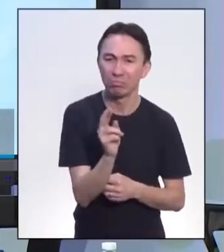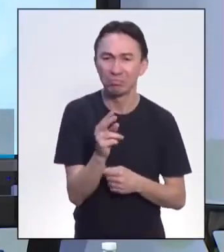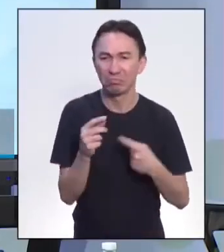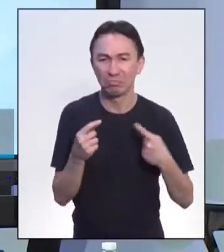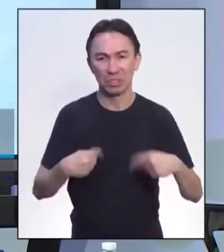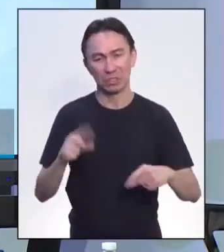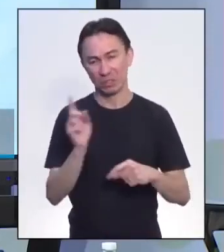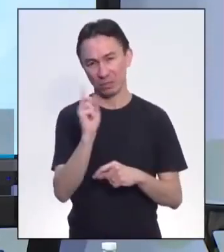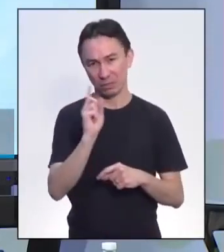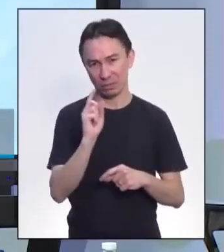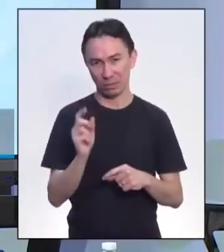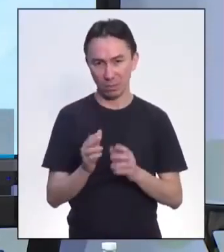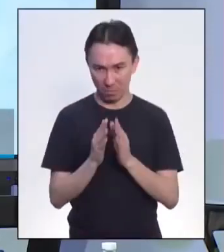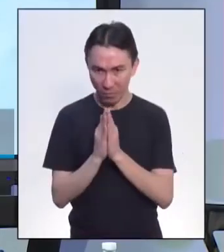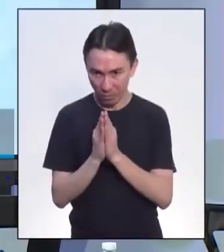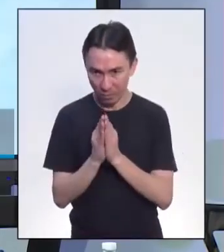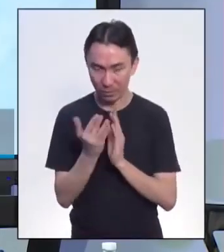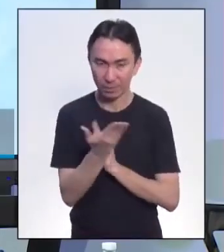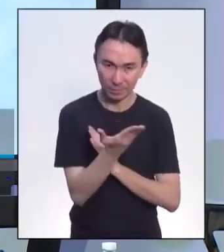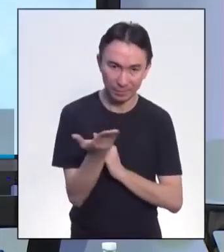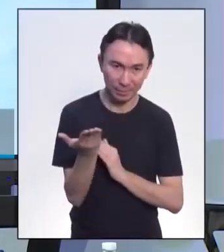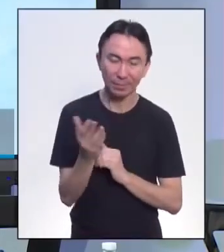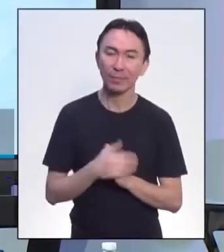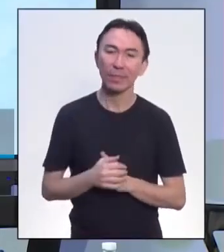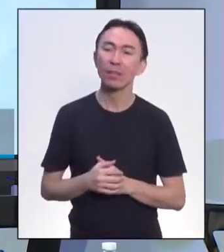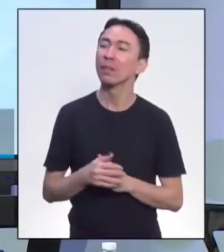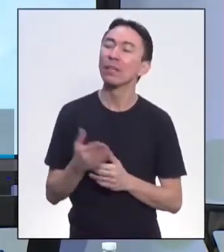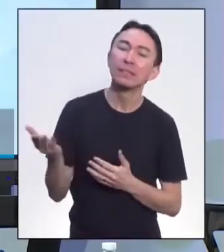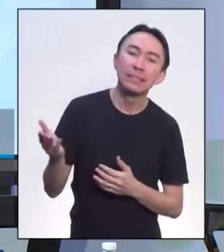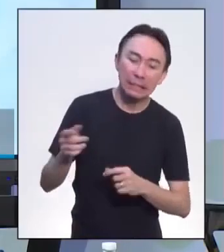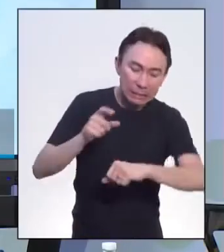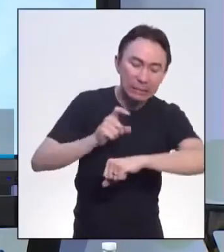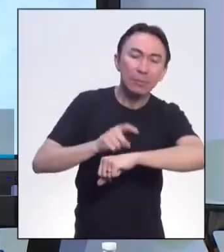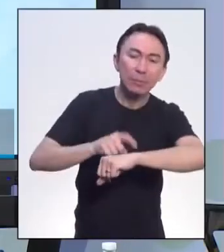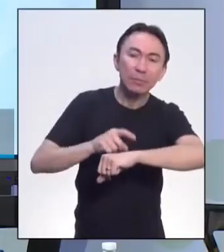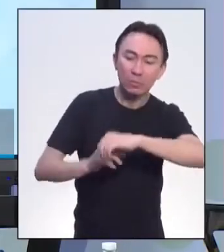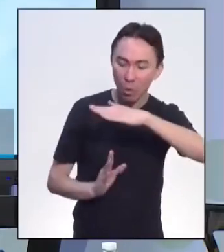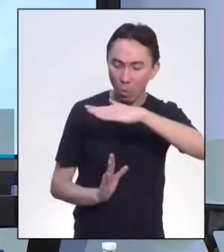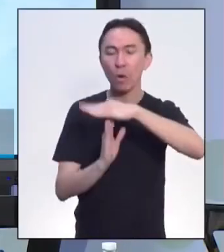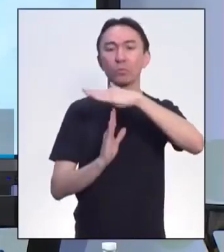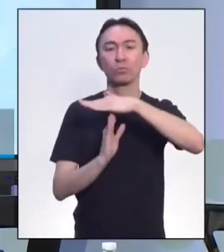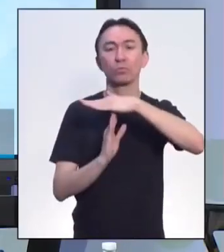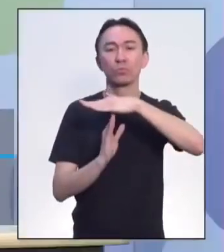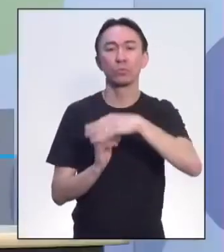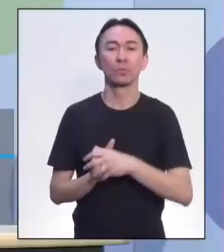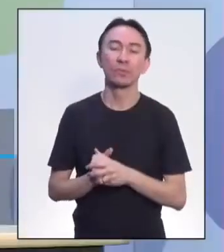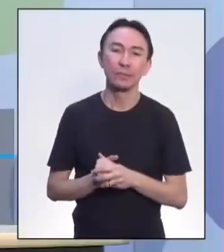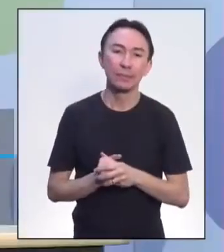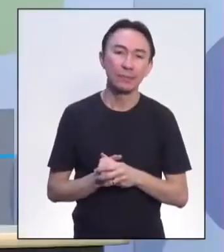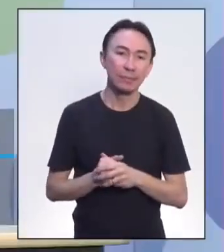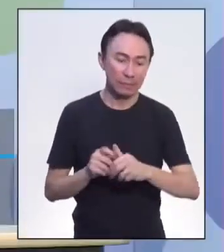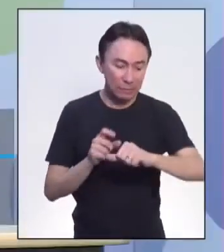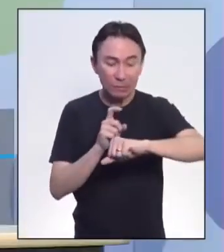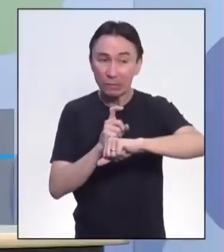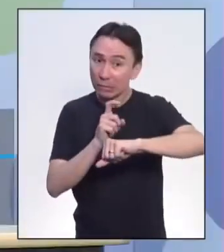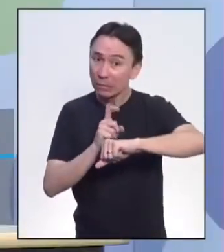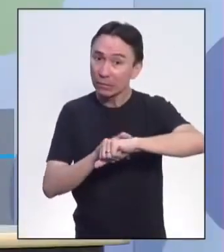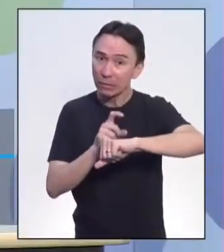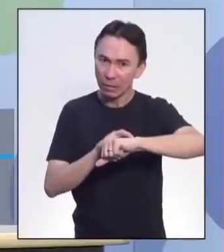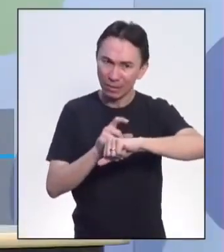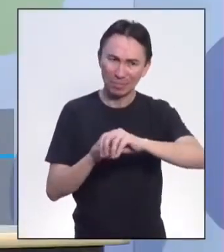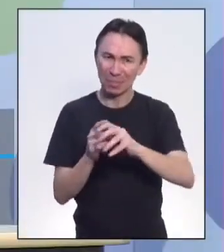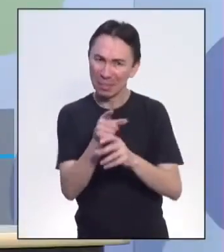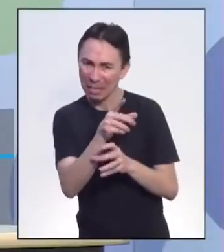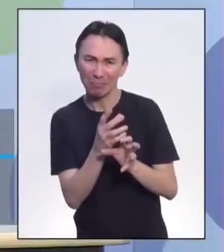Mas responde pelo menos alguns, tá bom? Professora Inês, quanto tempo eles vão ter para fazer essa tabela? Professora Roberta, essa continha é